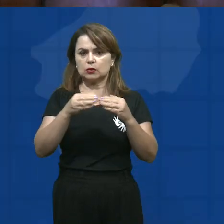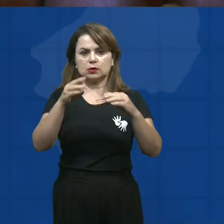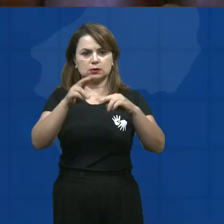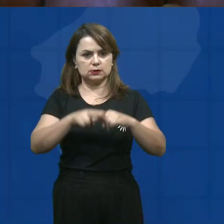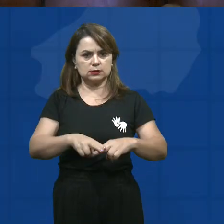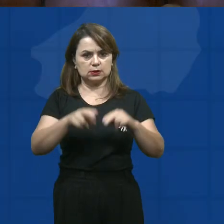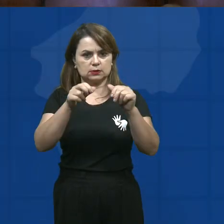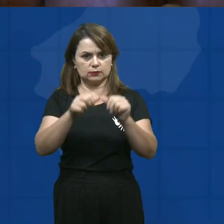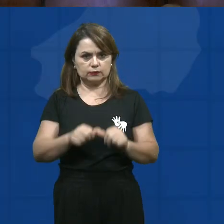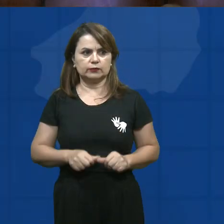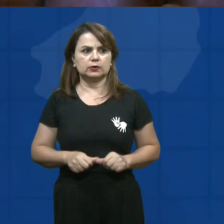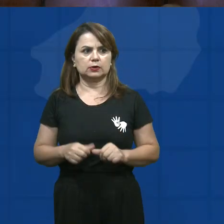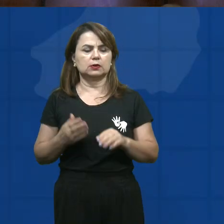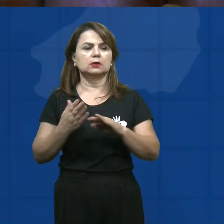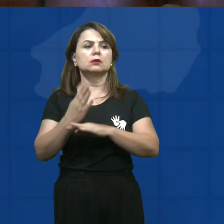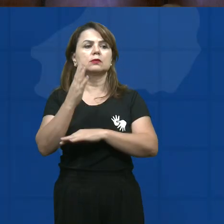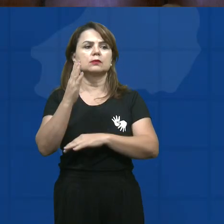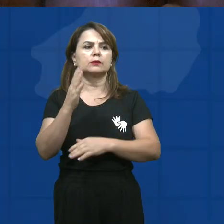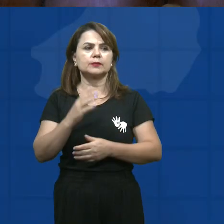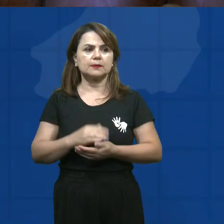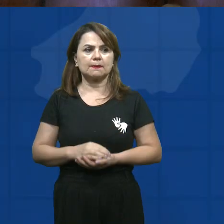encontram aprovado próximo